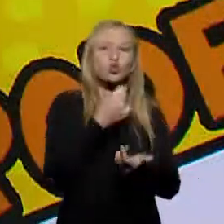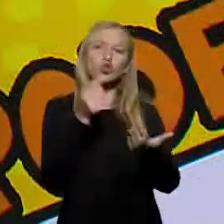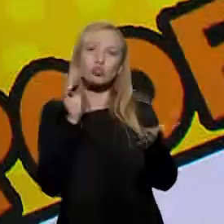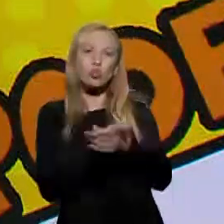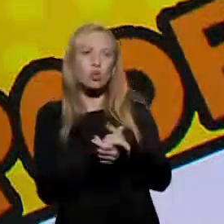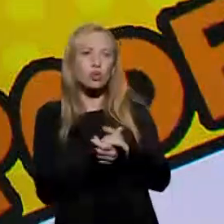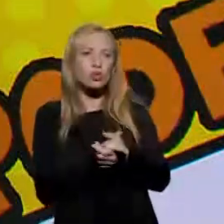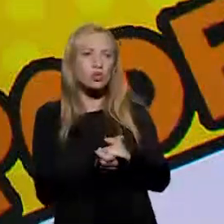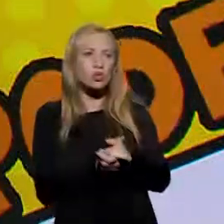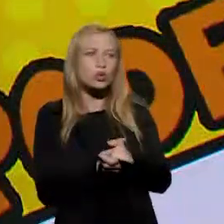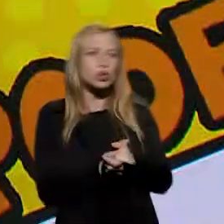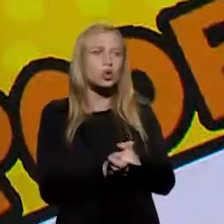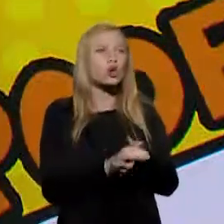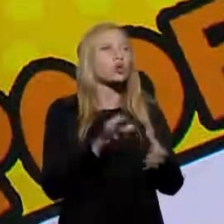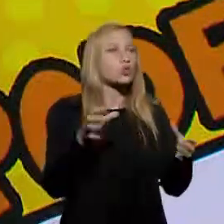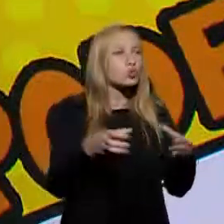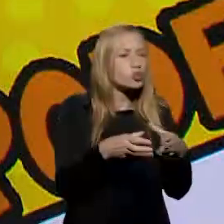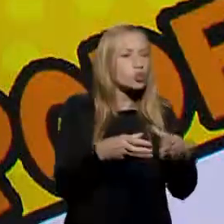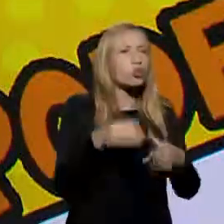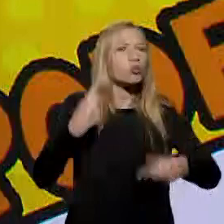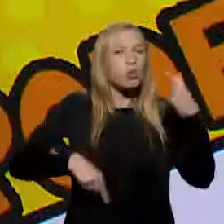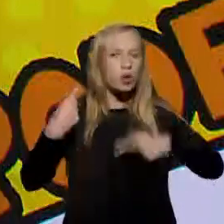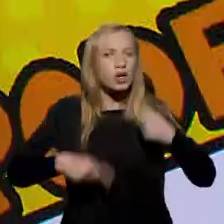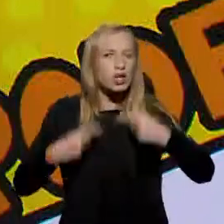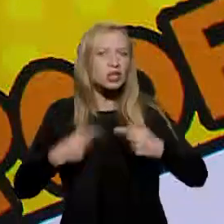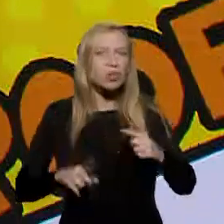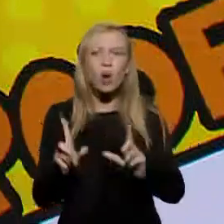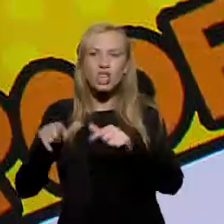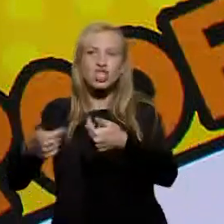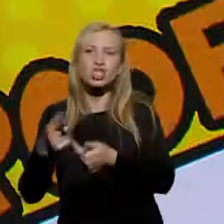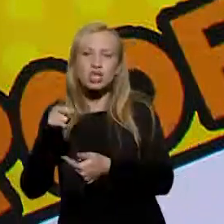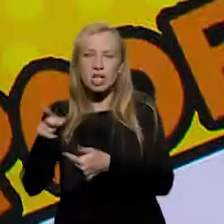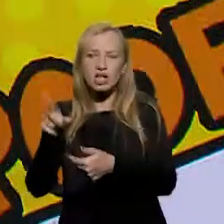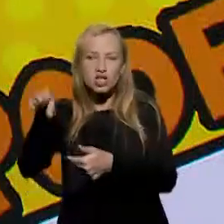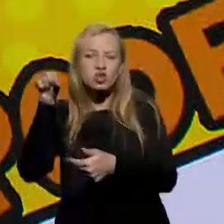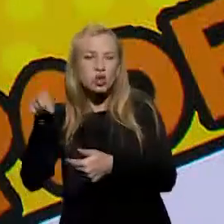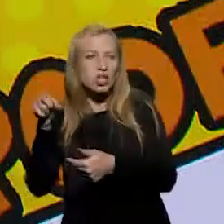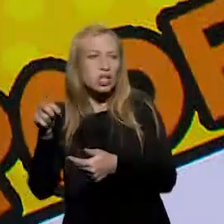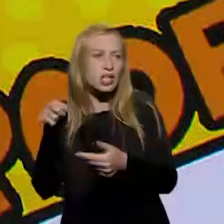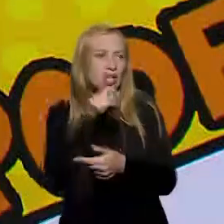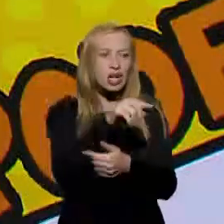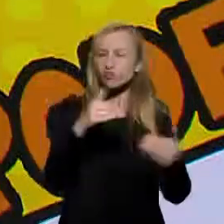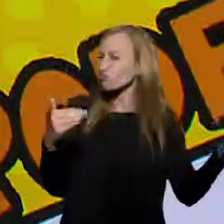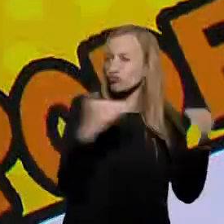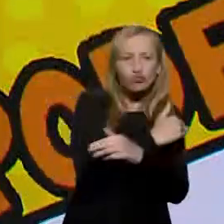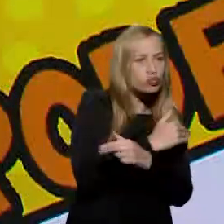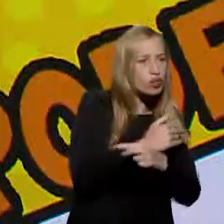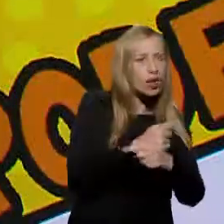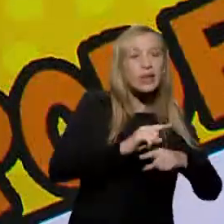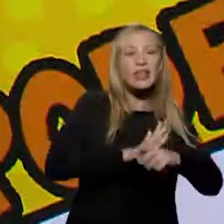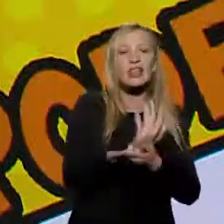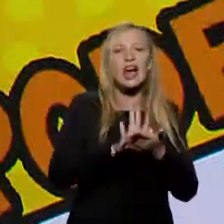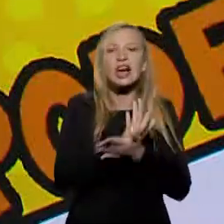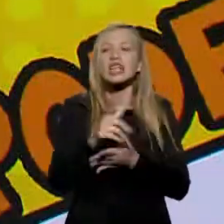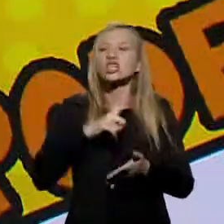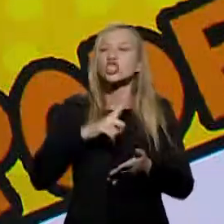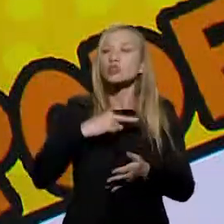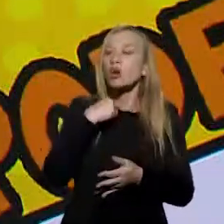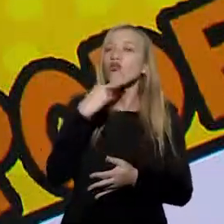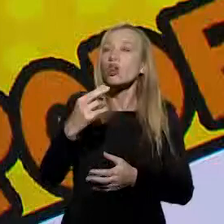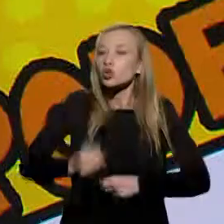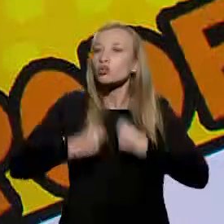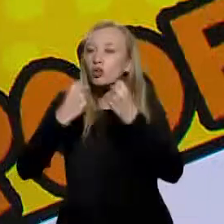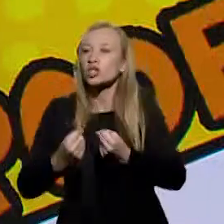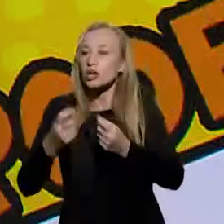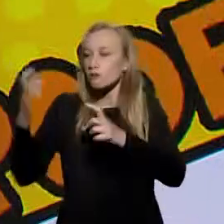dos maridos é no campo político mesmo da sociedade decisões que eles tomavam e elas não concordavam existe um poder de voz